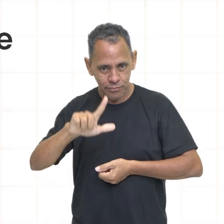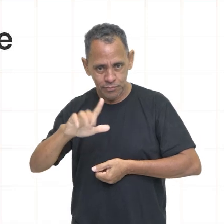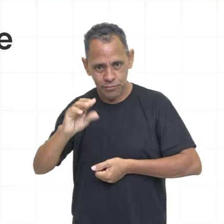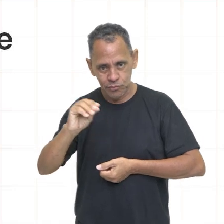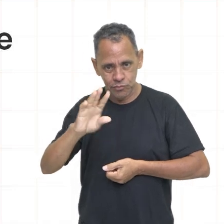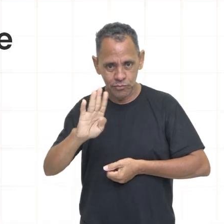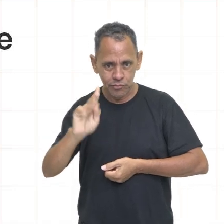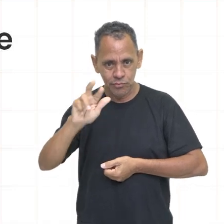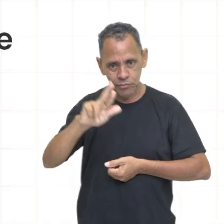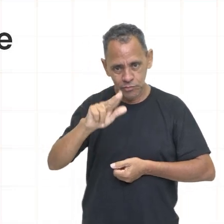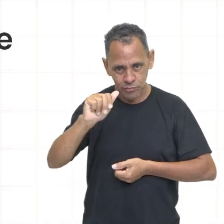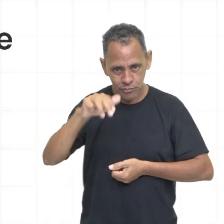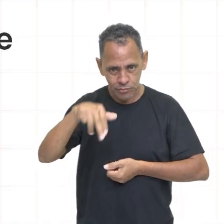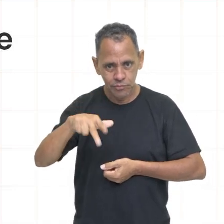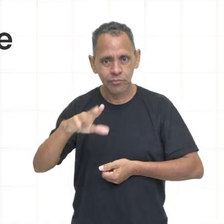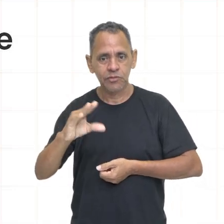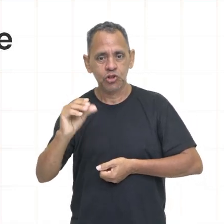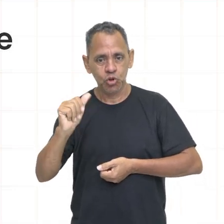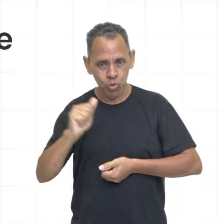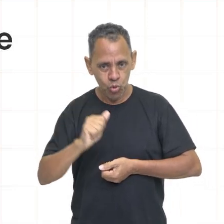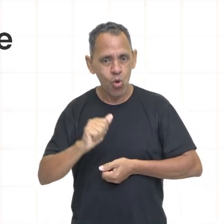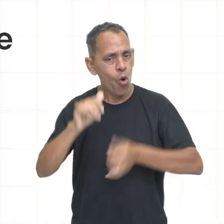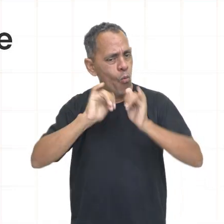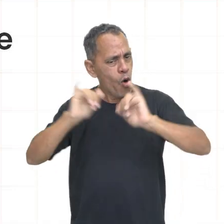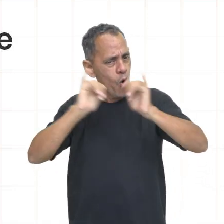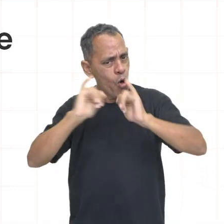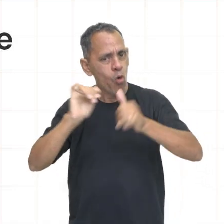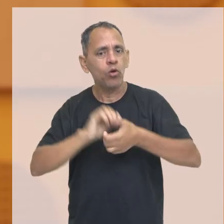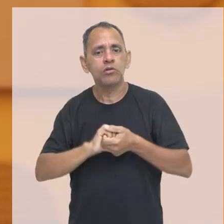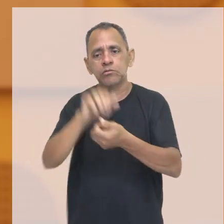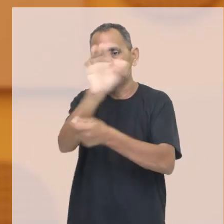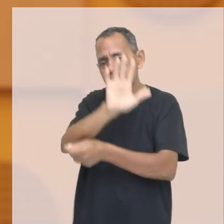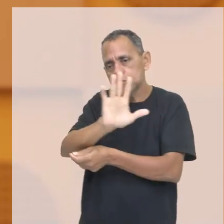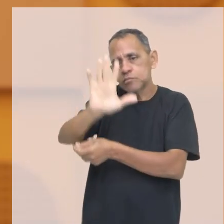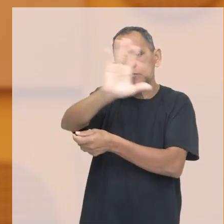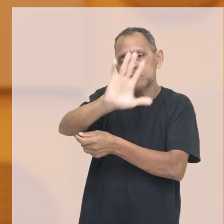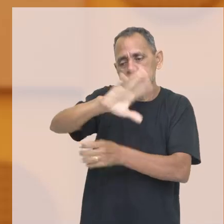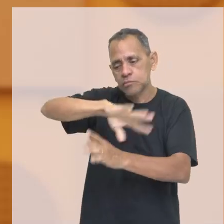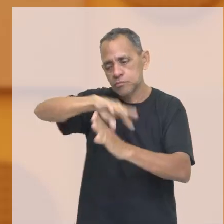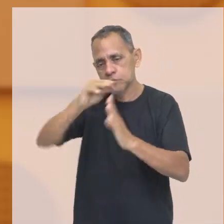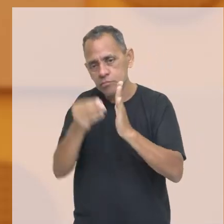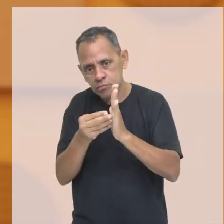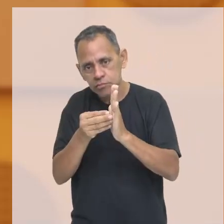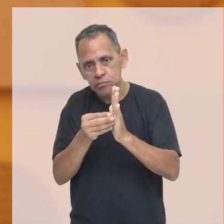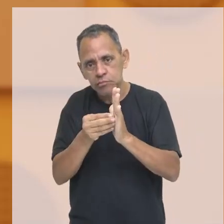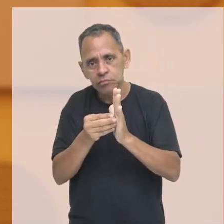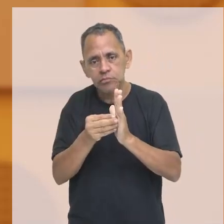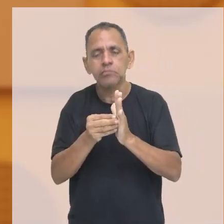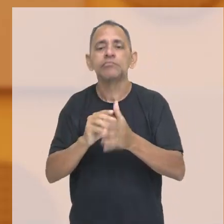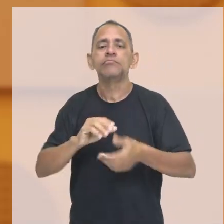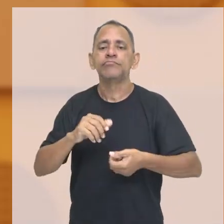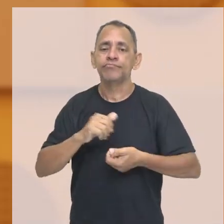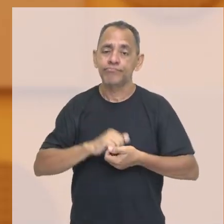como o discurso da internacionalização da Amazônia. Mais uma vez,